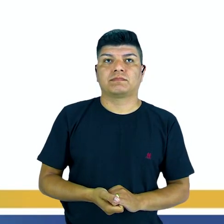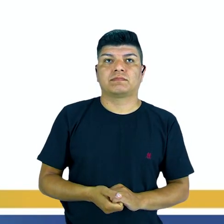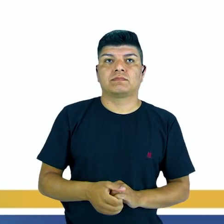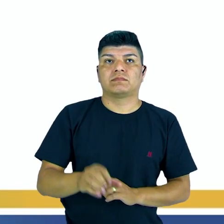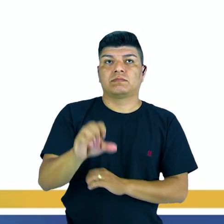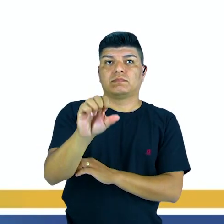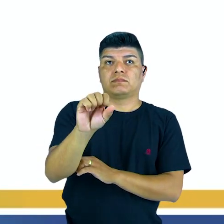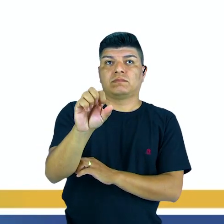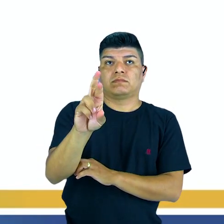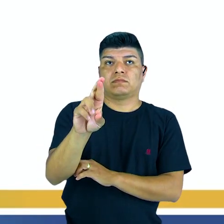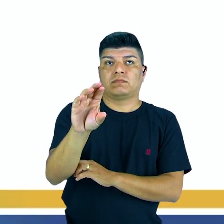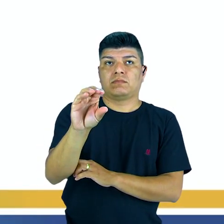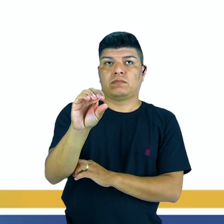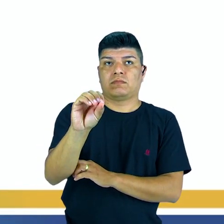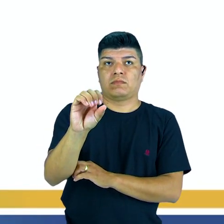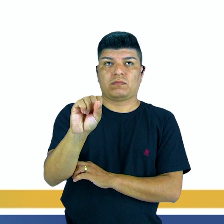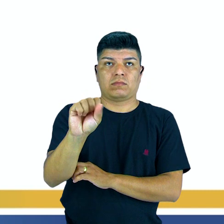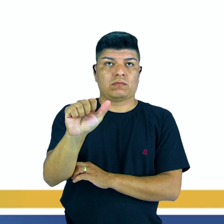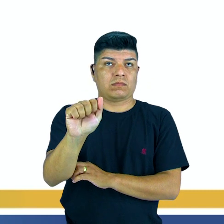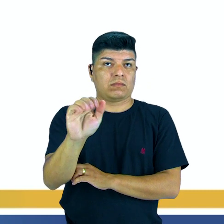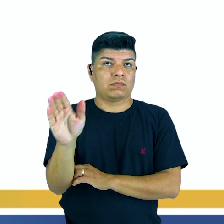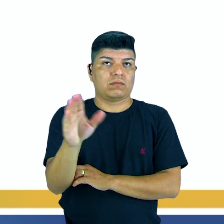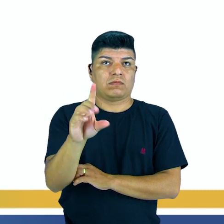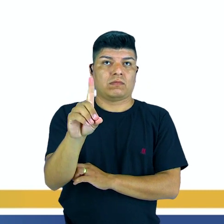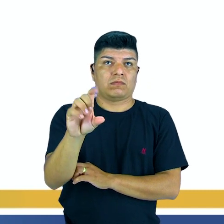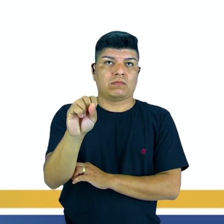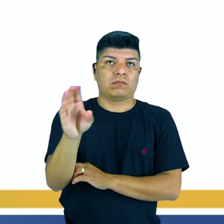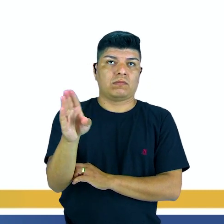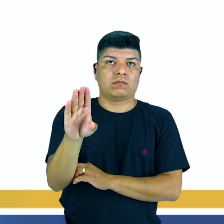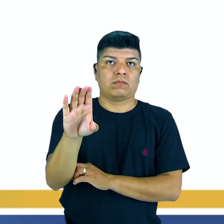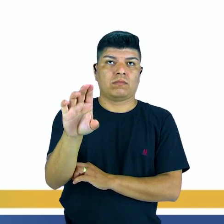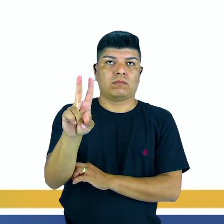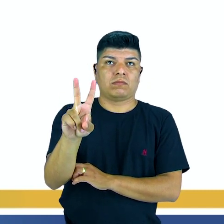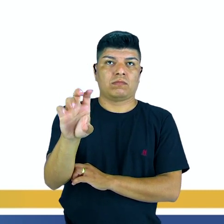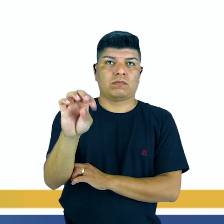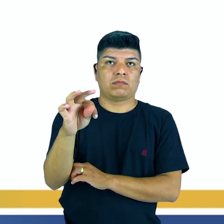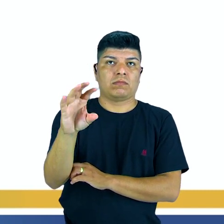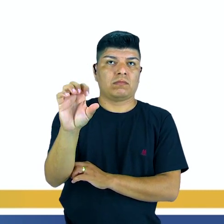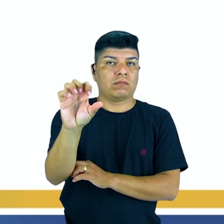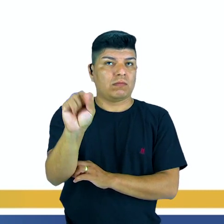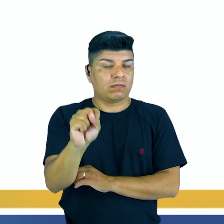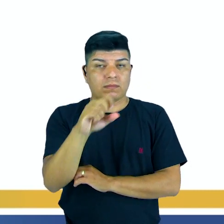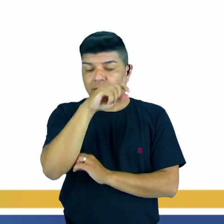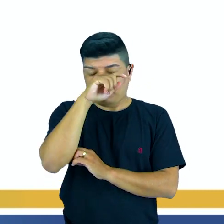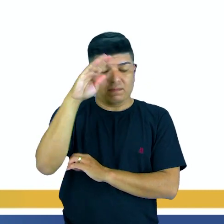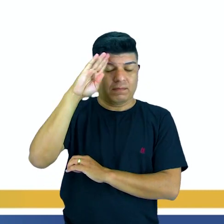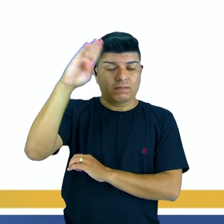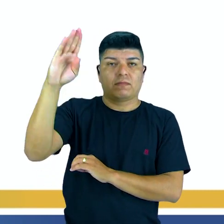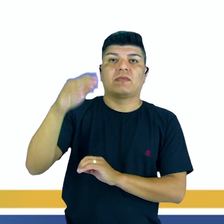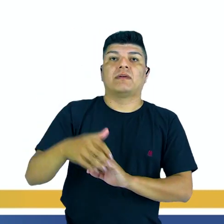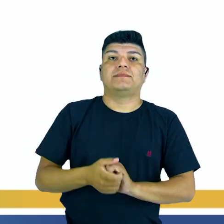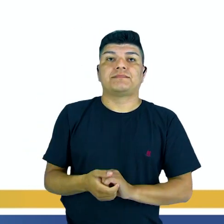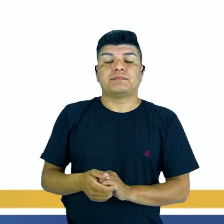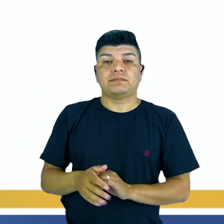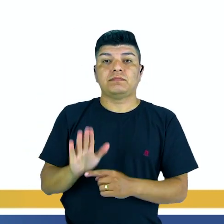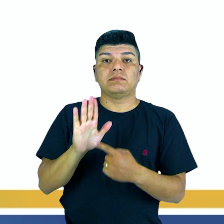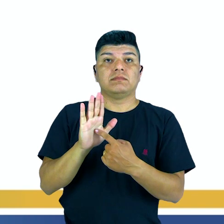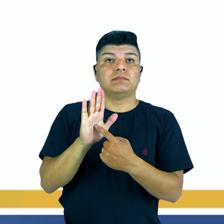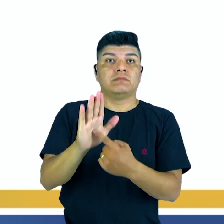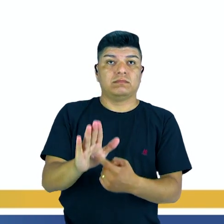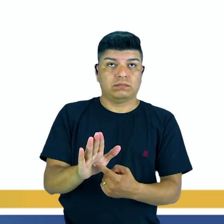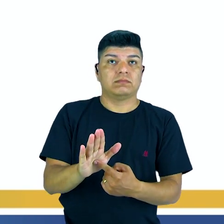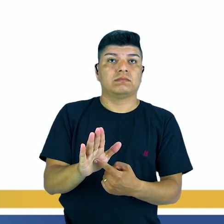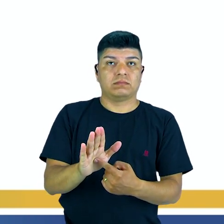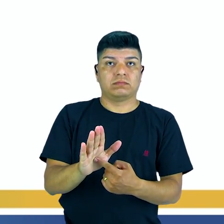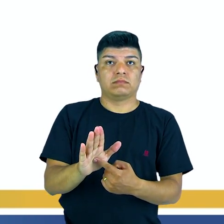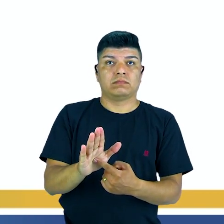Rosa dos Ventos. Pessoal, a Rosa dos Ventos é fundamental no nosso estudo de cartografia. Ela, por exemplo, vai ser um dos